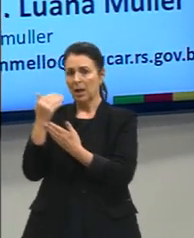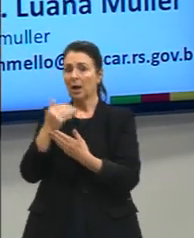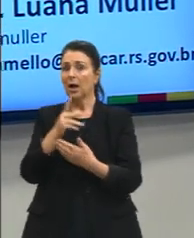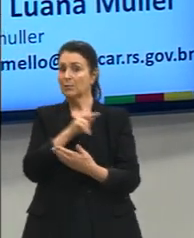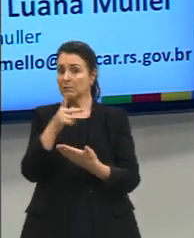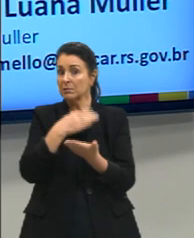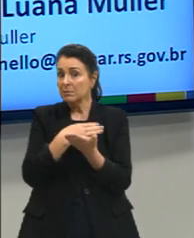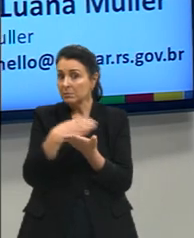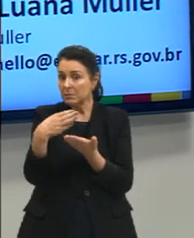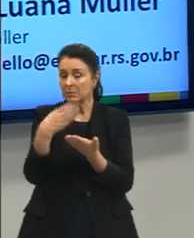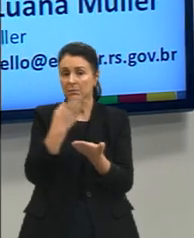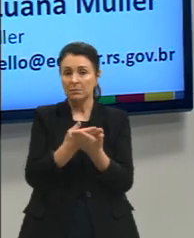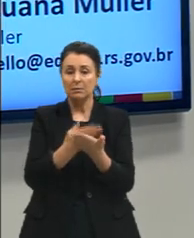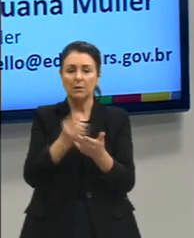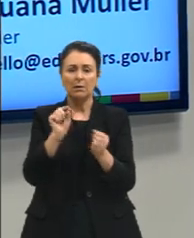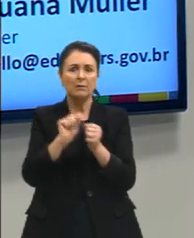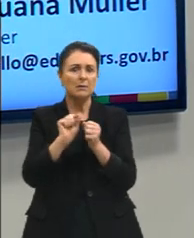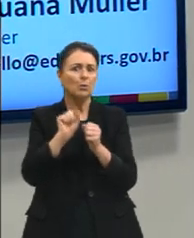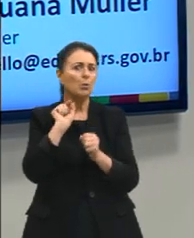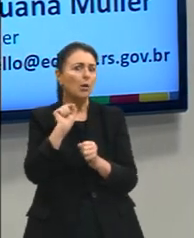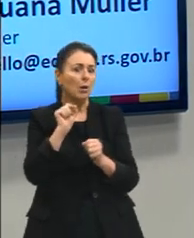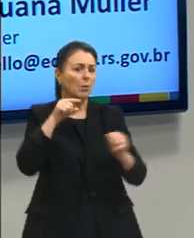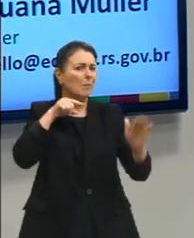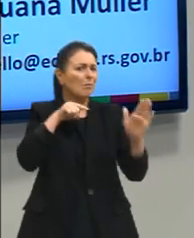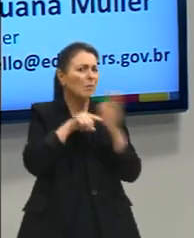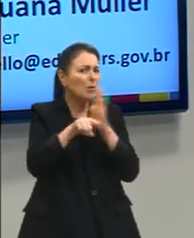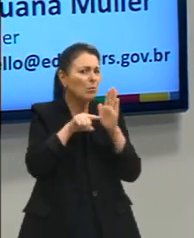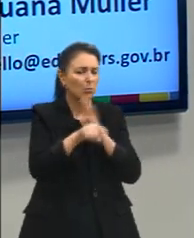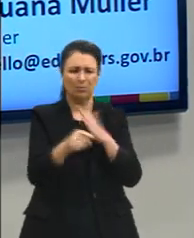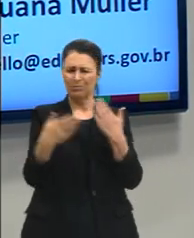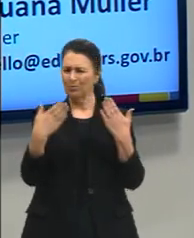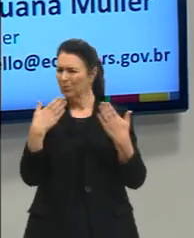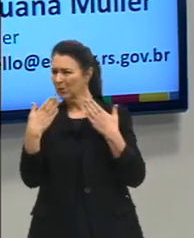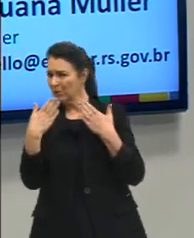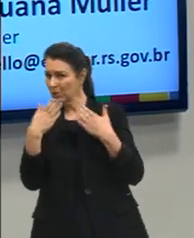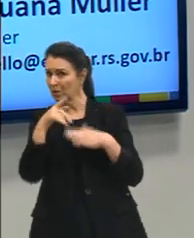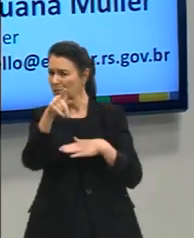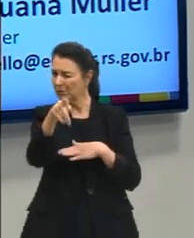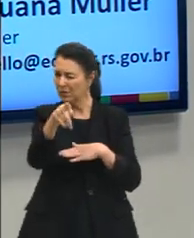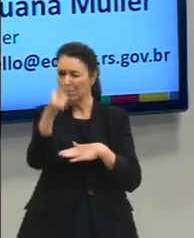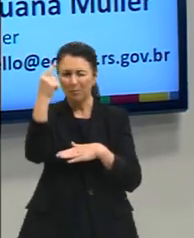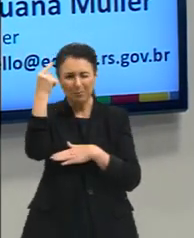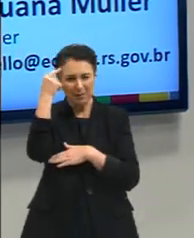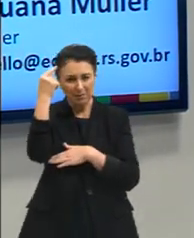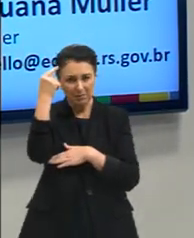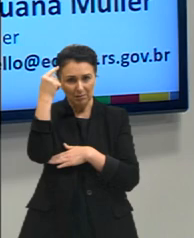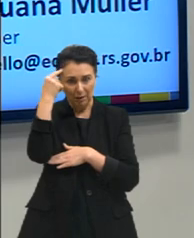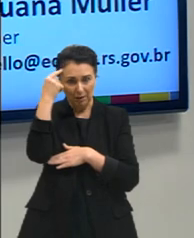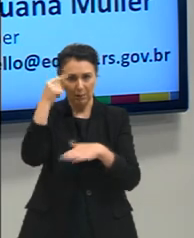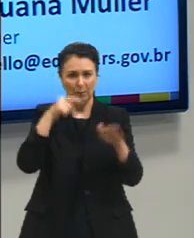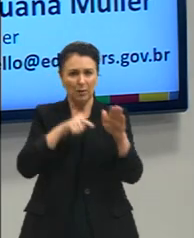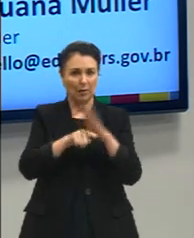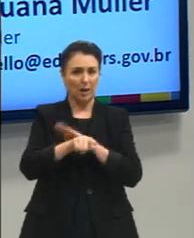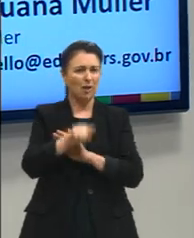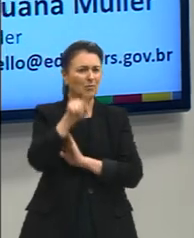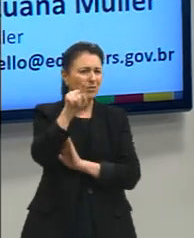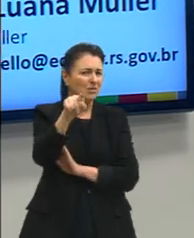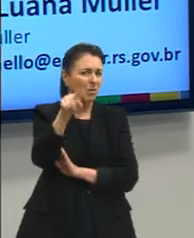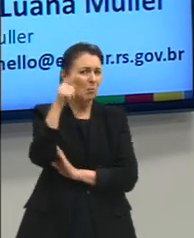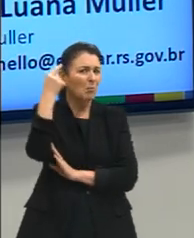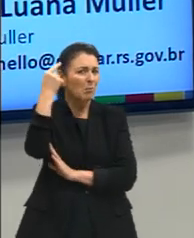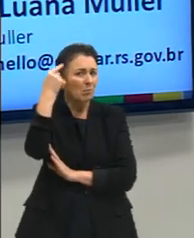a aula de hoje fazendo um questionamento para vocês tá eu quero perguntar para você se você já pararam para pensar